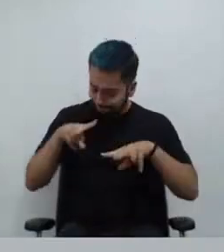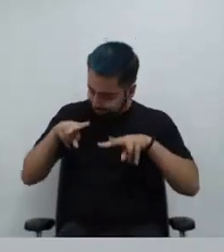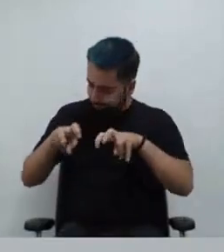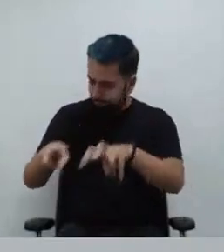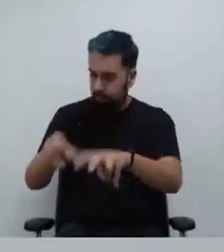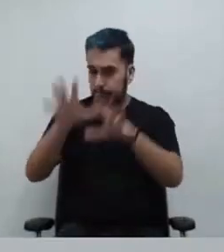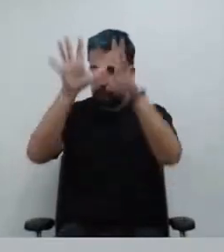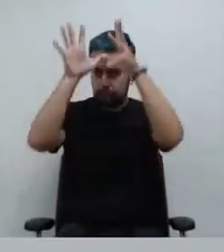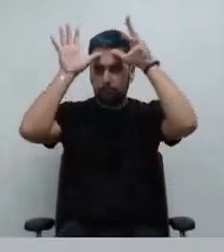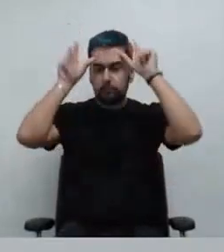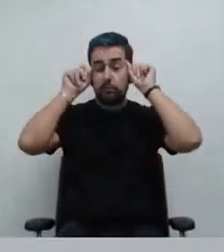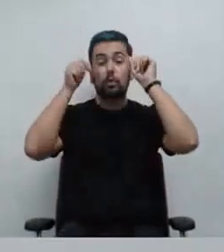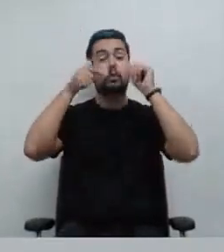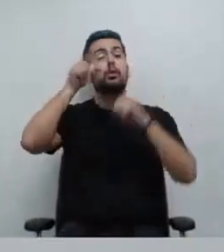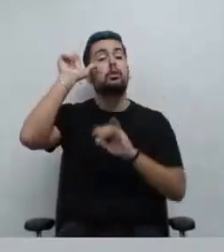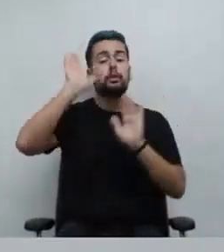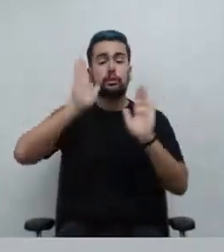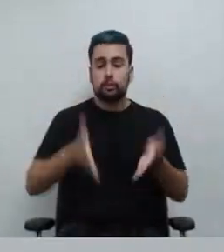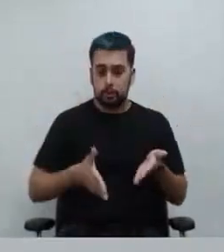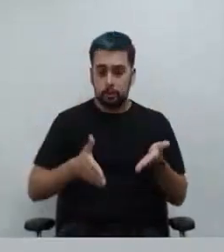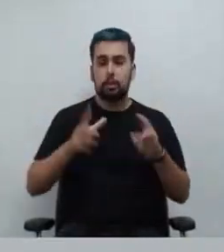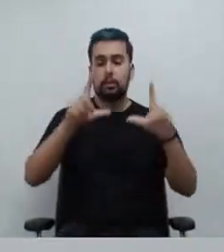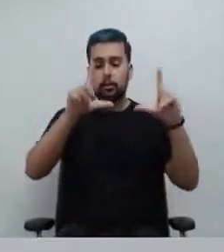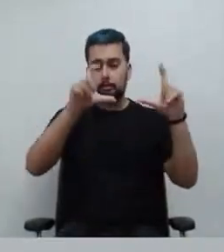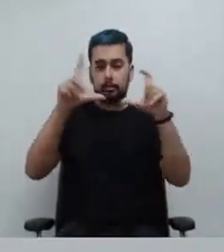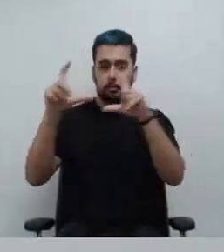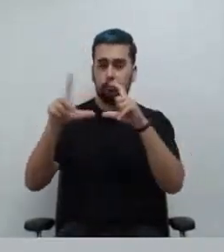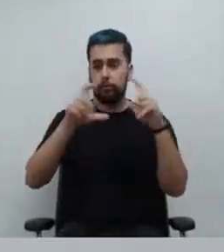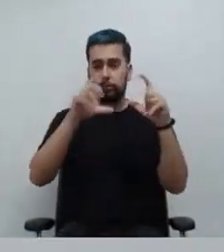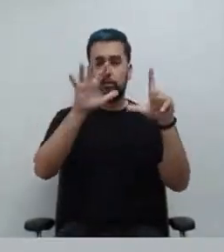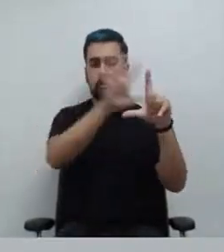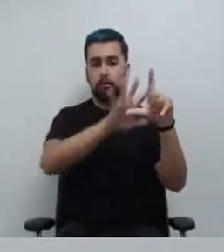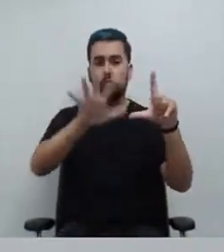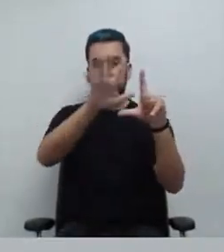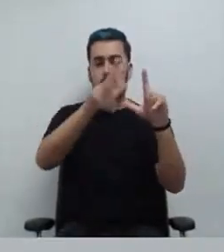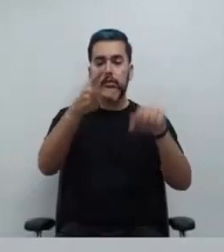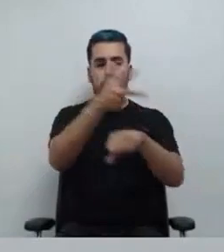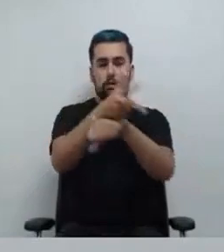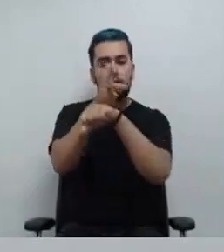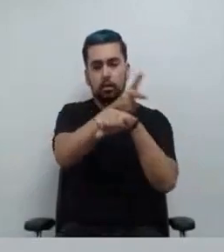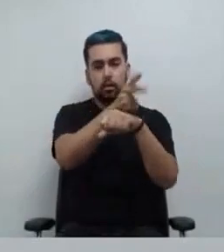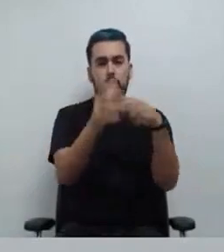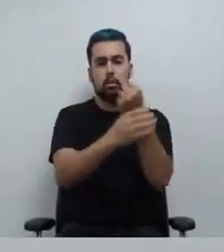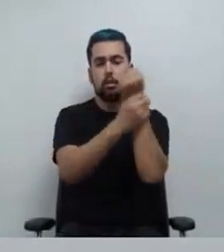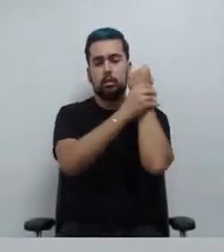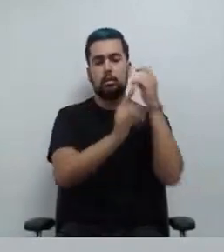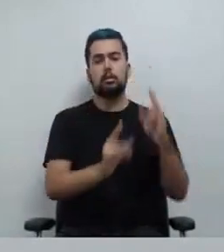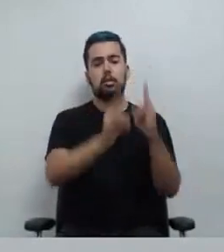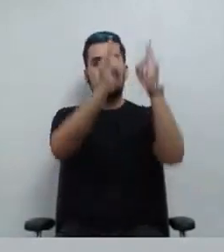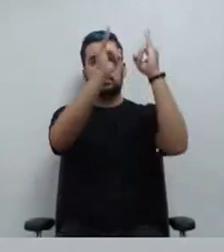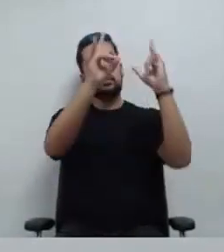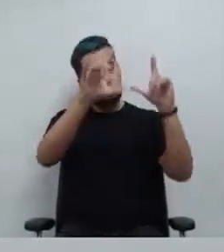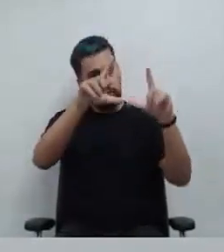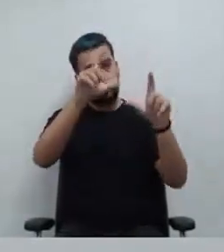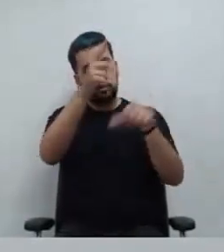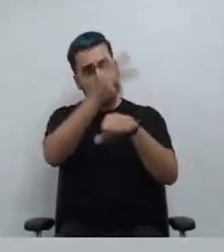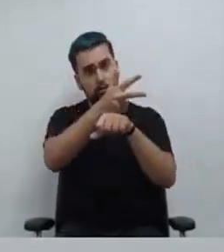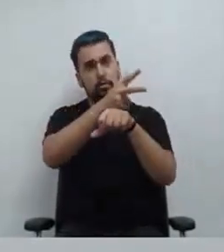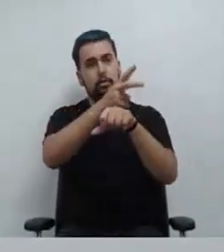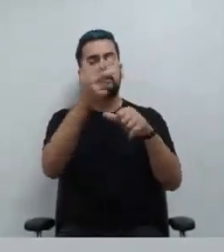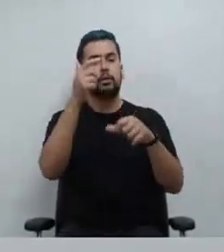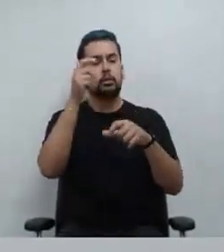Tribunal de Justiça ontem mesmo já ia recolher as imagens das câmeras de segurança do prédio e enviar para o delegado de polícia